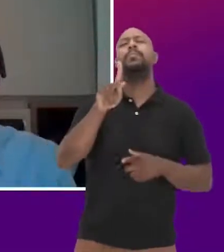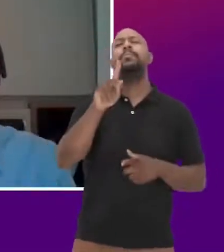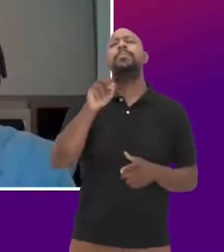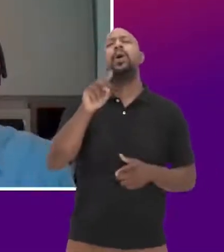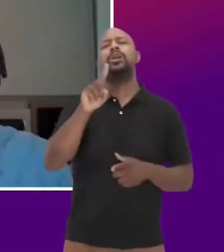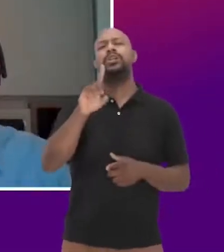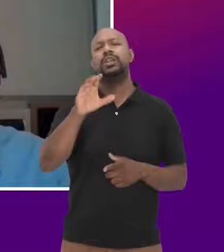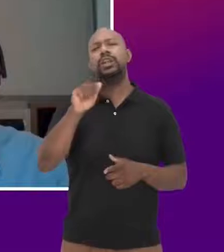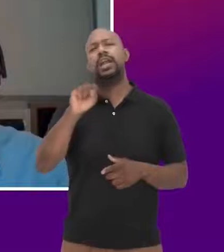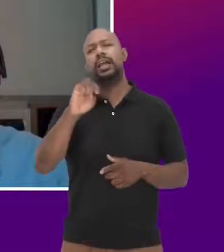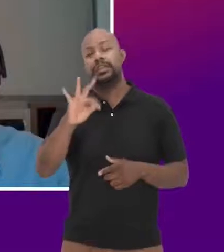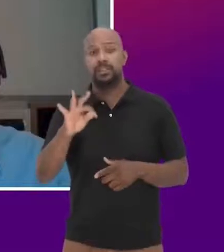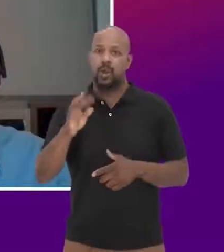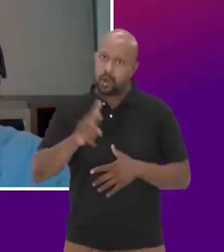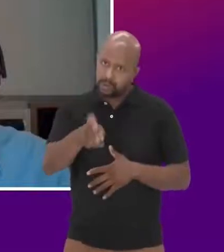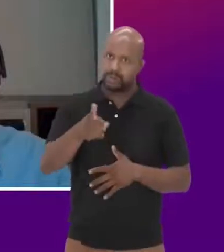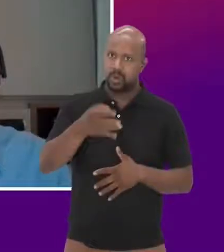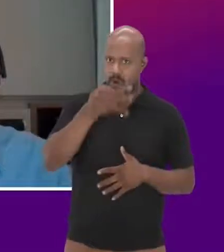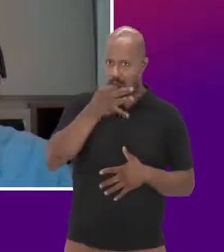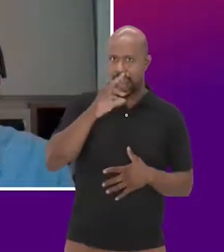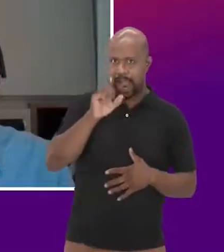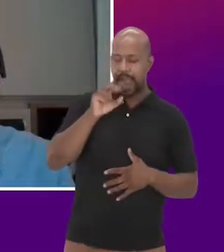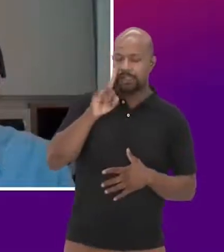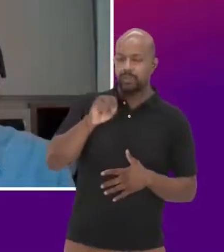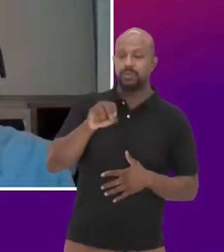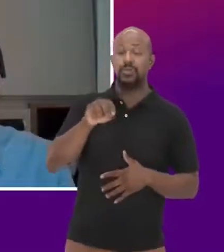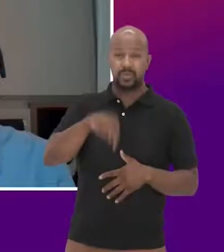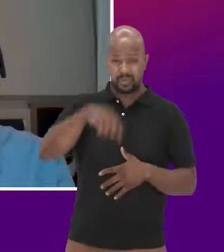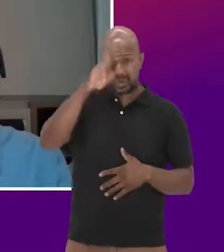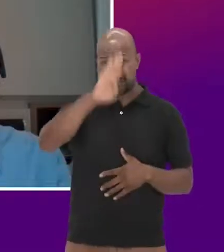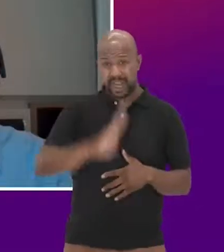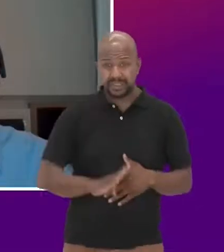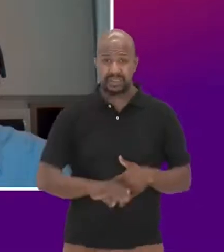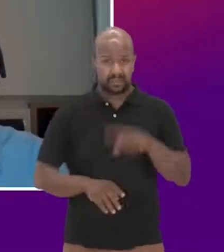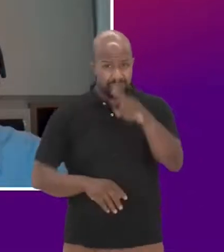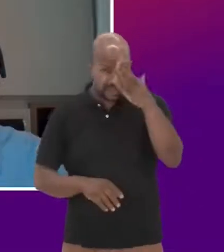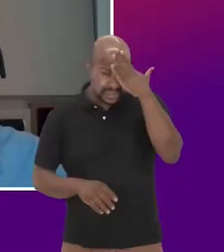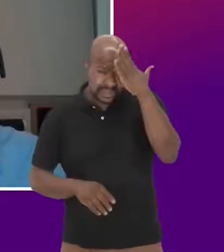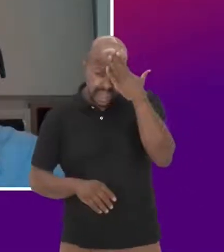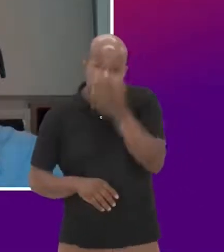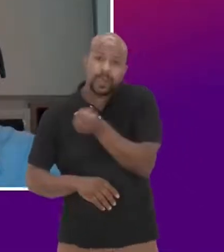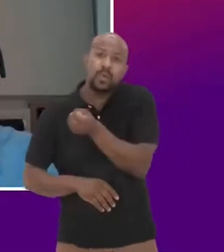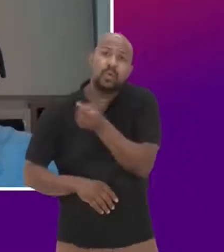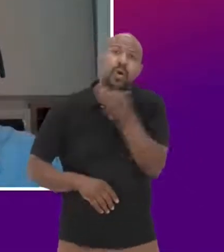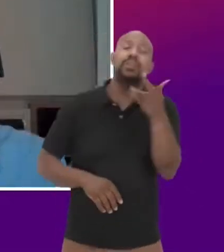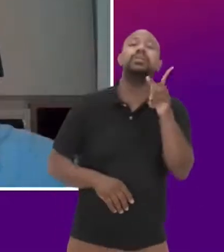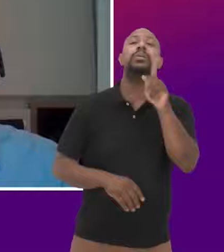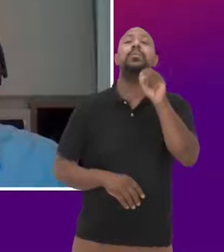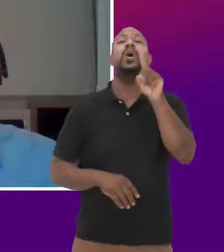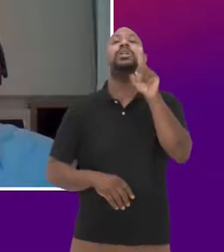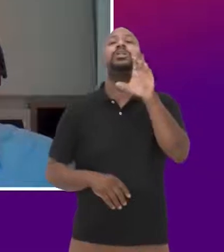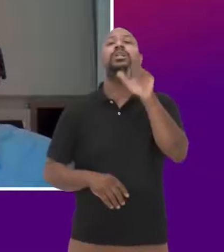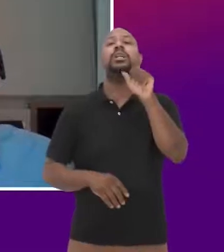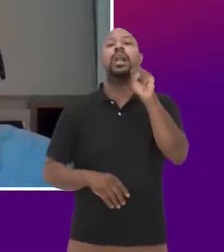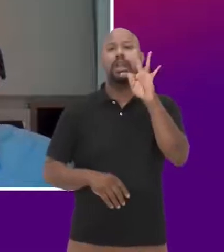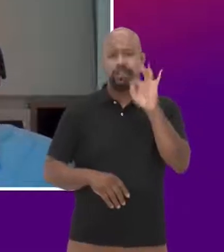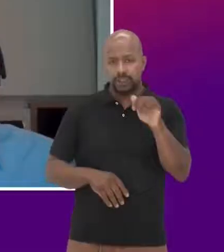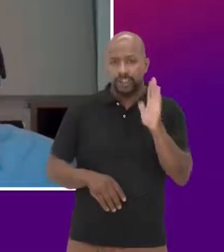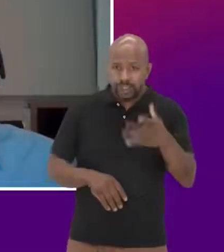como uma continuação do rádio. No Brasil, vocês sabem quantos podcasts já